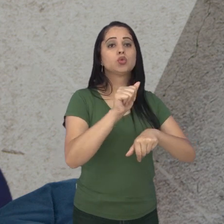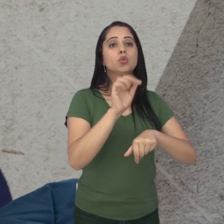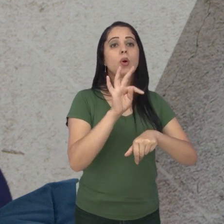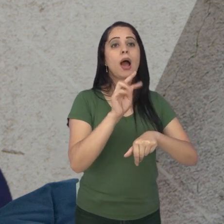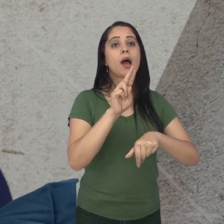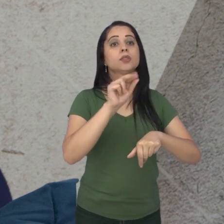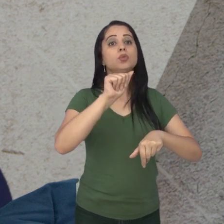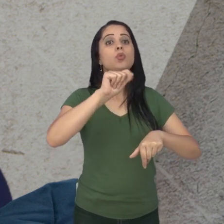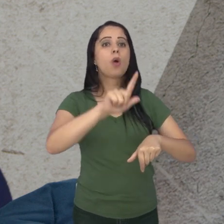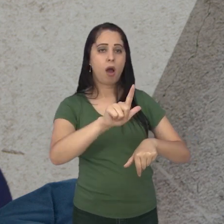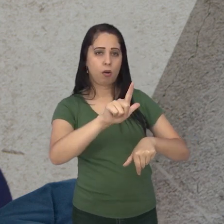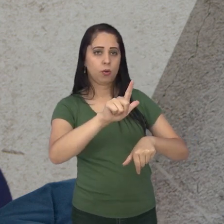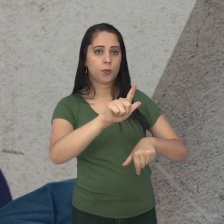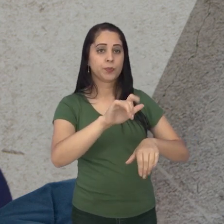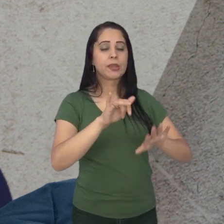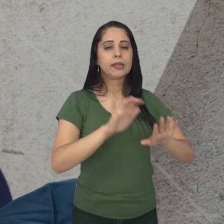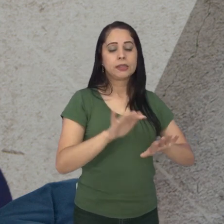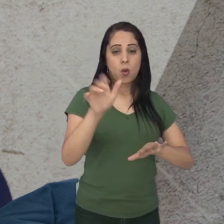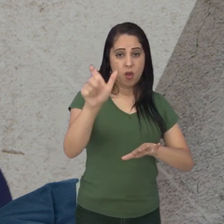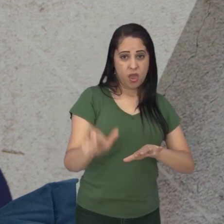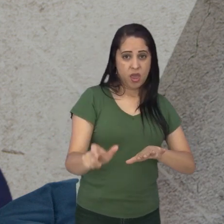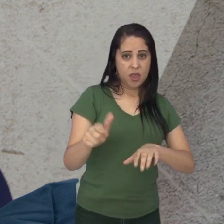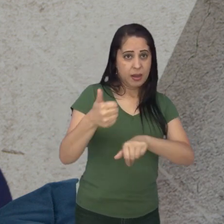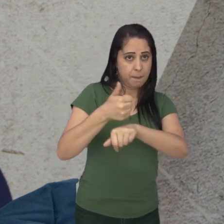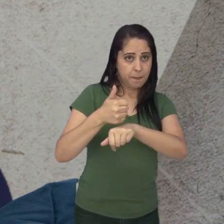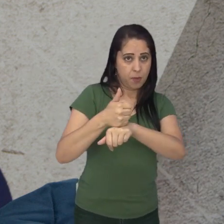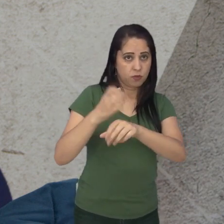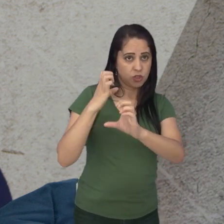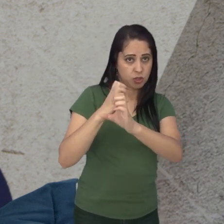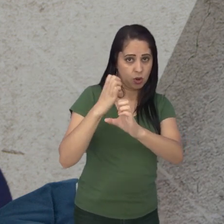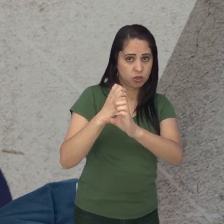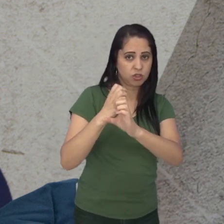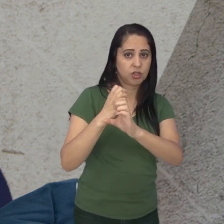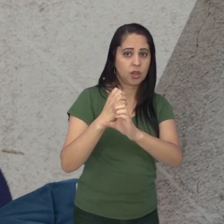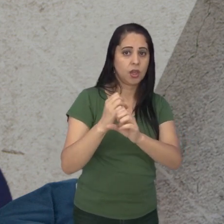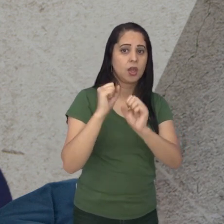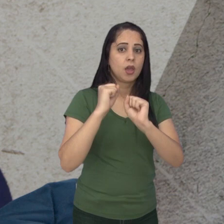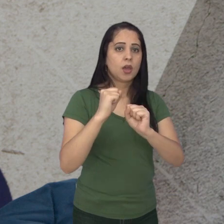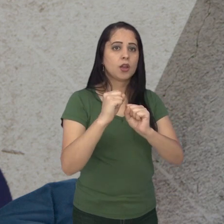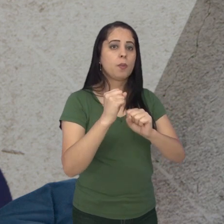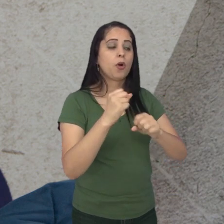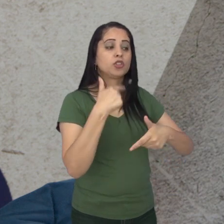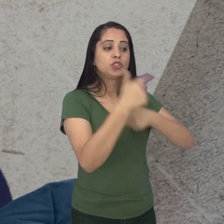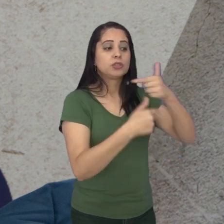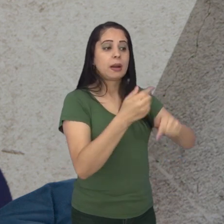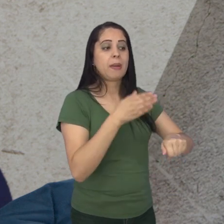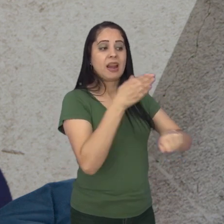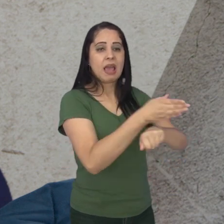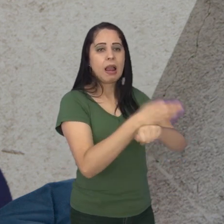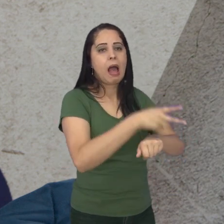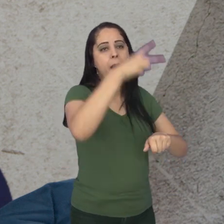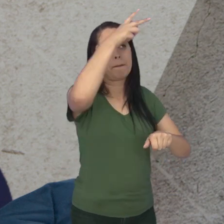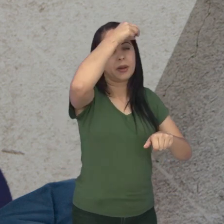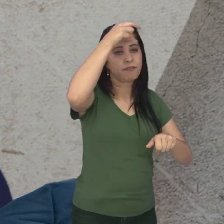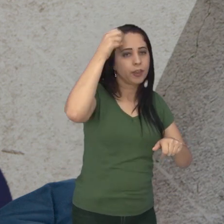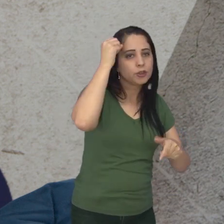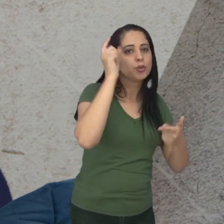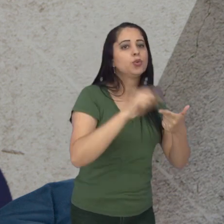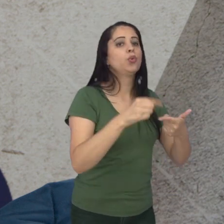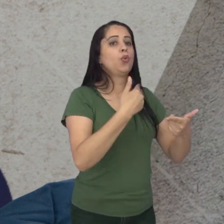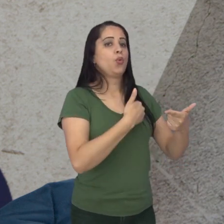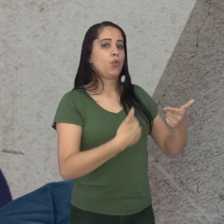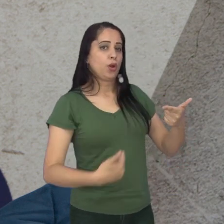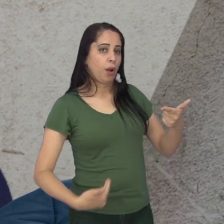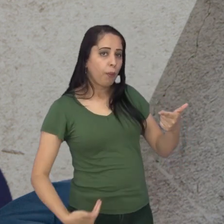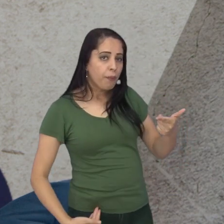área em que ele quer atuar, né? Então, o engenheiro civil, ele pode atuar tanto em órgãos públicos como